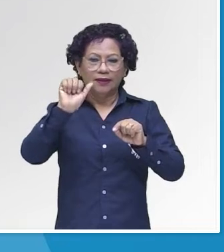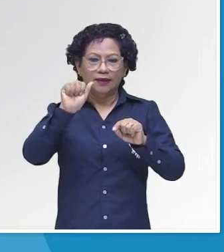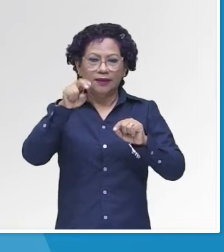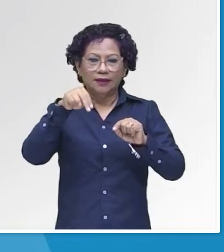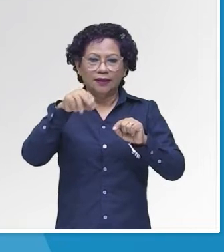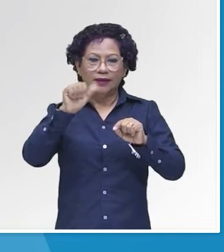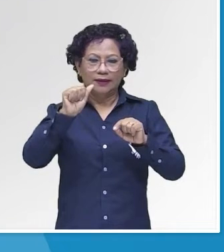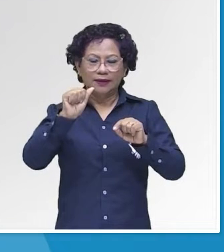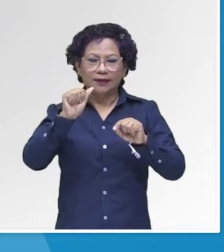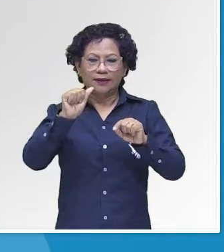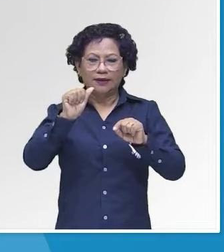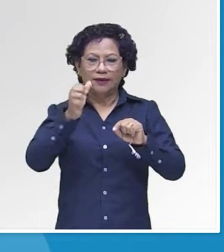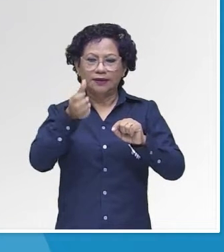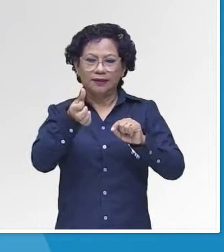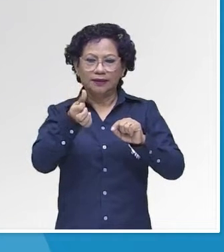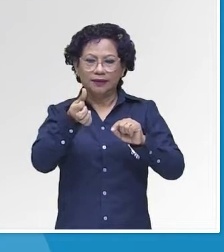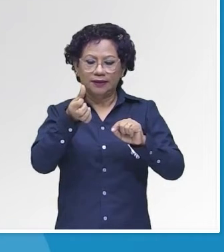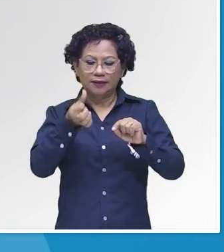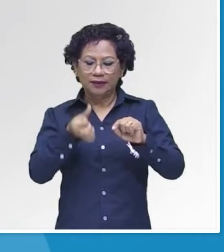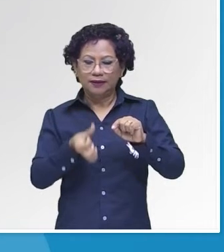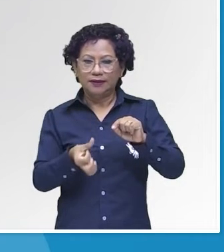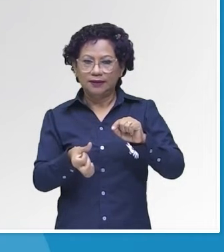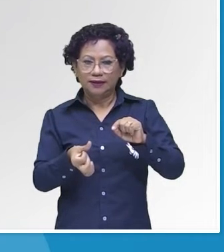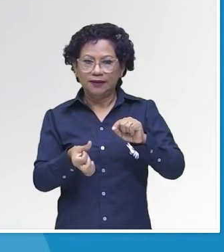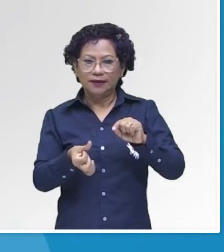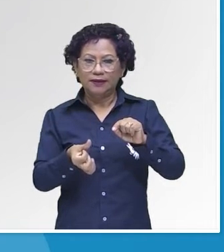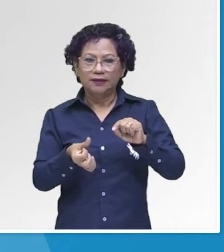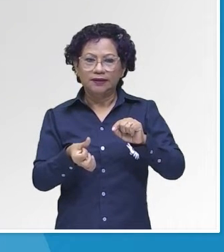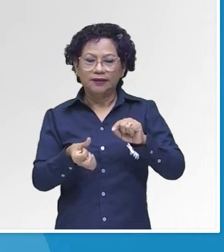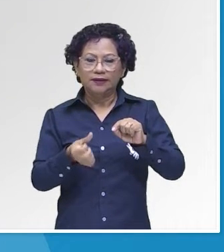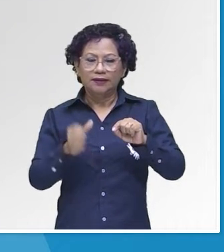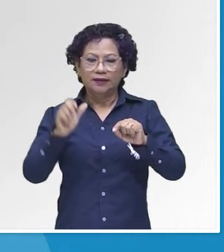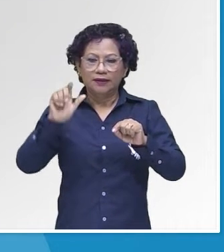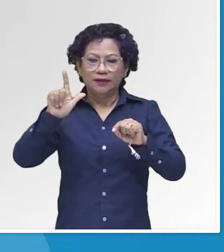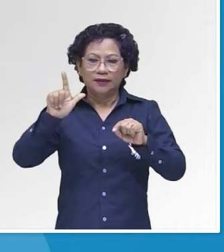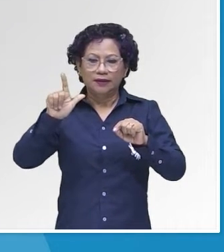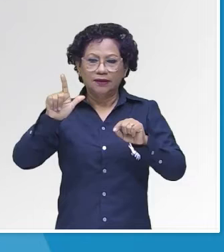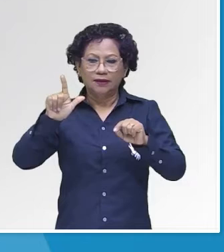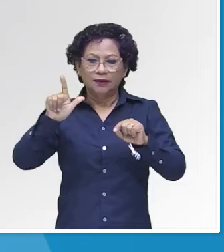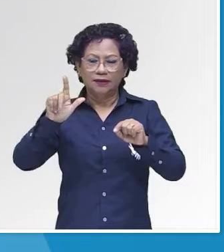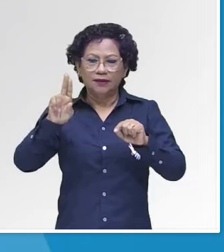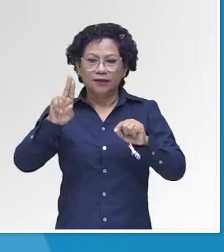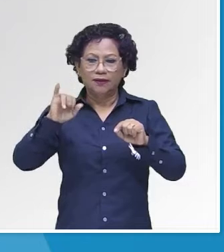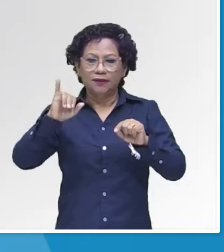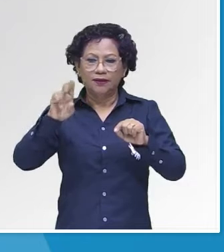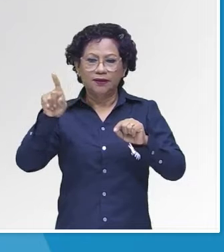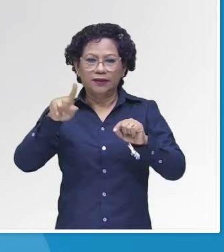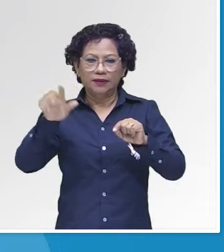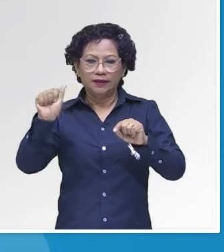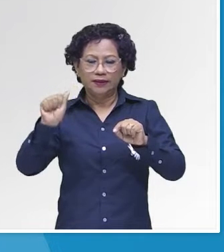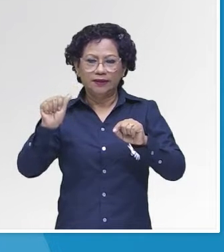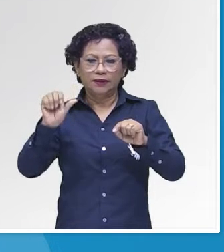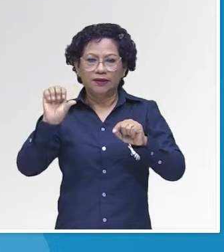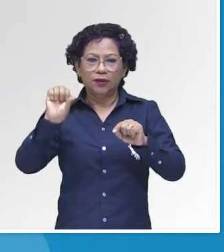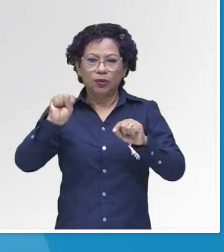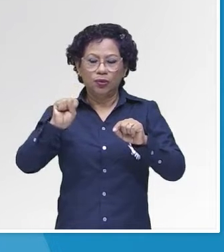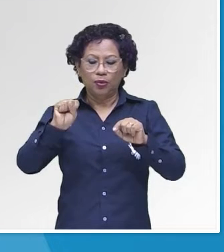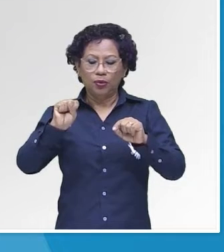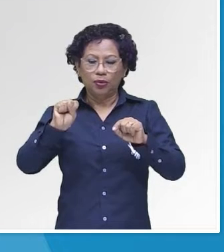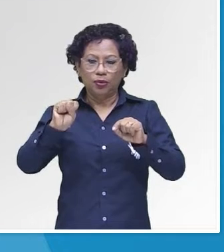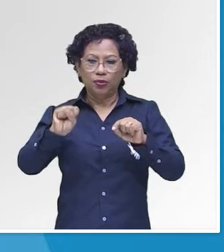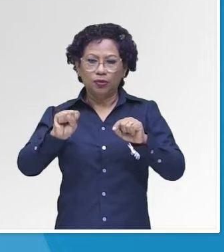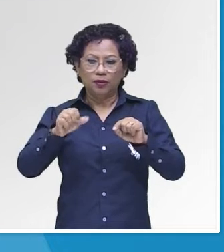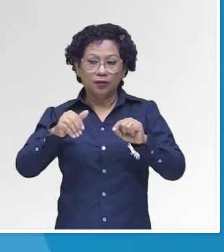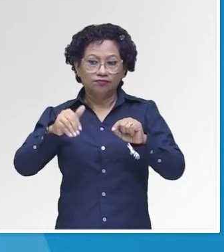dizer assim. A Ana Luísa, ela tirou quanto? Tirou 8. Então, a Ana Luísa está acima da